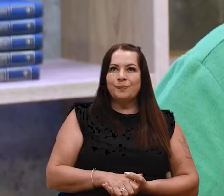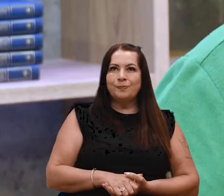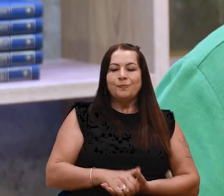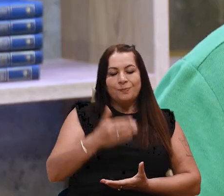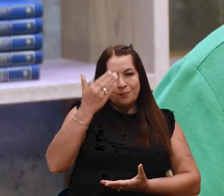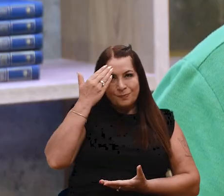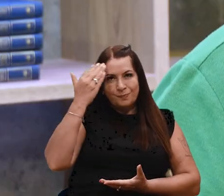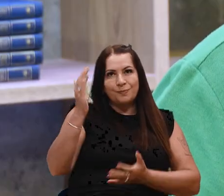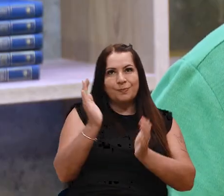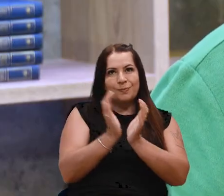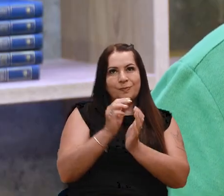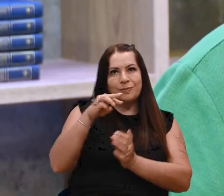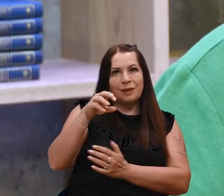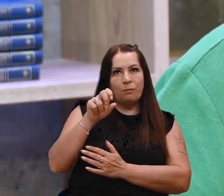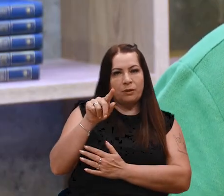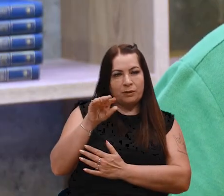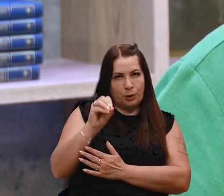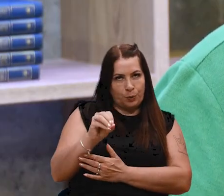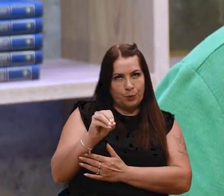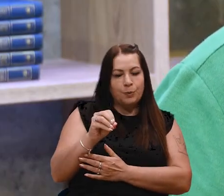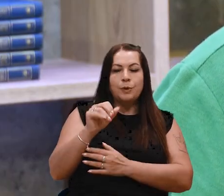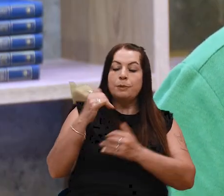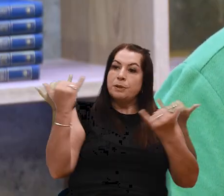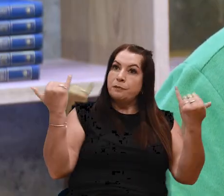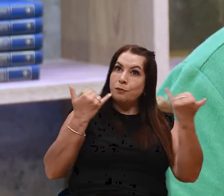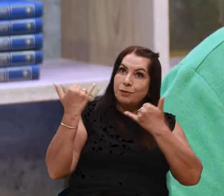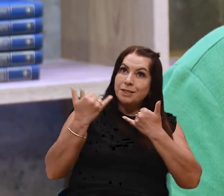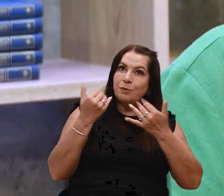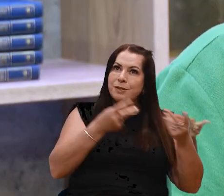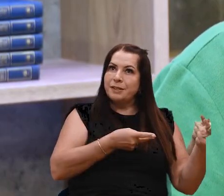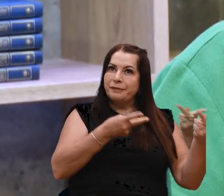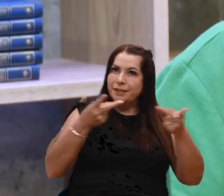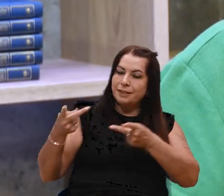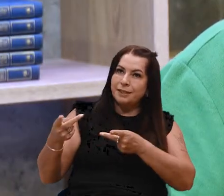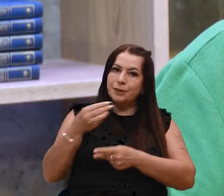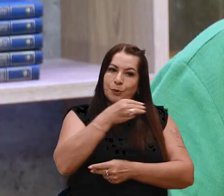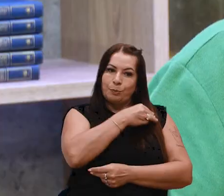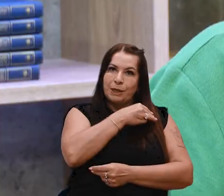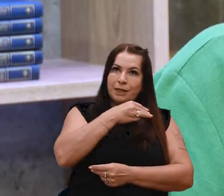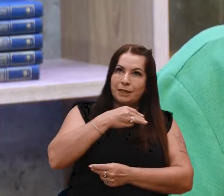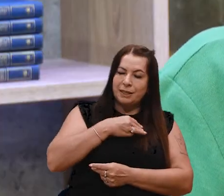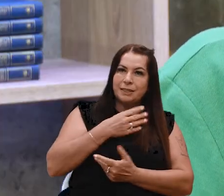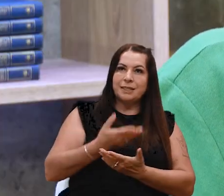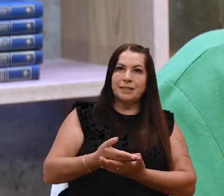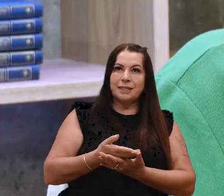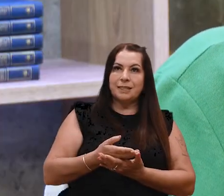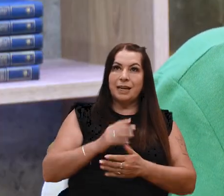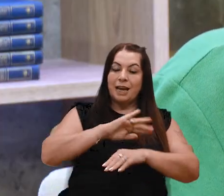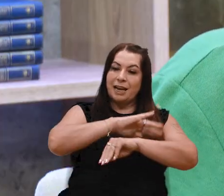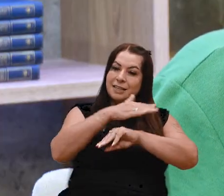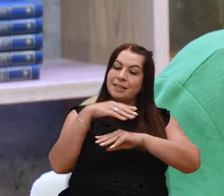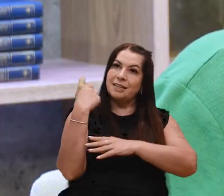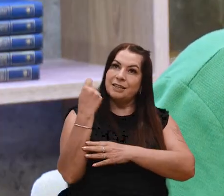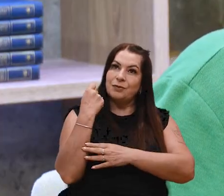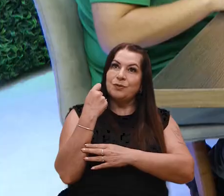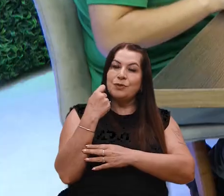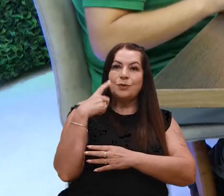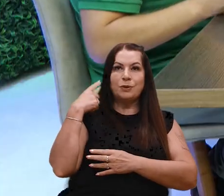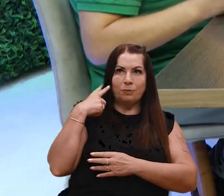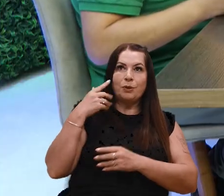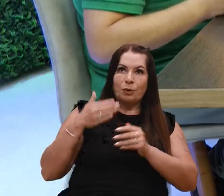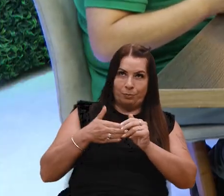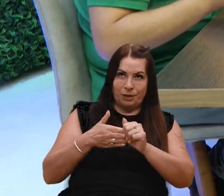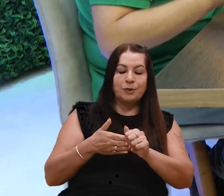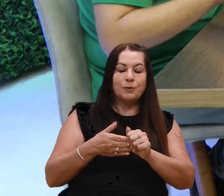Obrigado ao colega Marcelo Passarella pelas informações dessa visita do ministro Renan Filho à Serra Gaúcha. Deputado, o senhor acompanhou